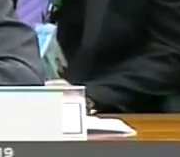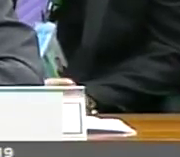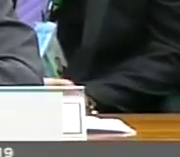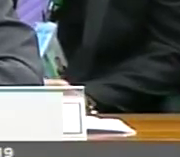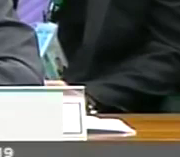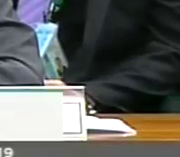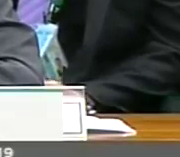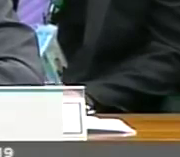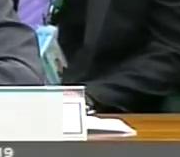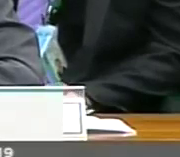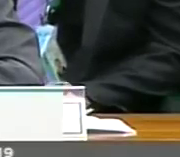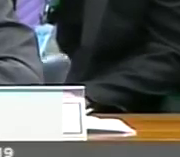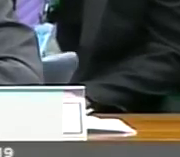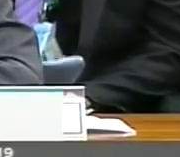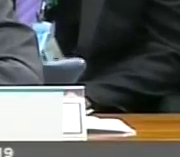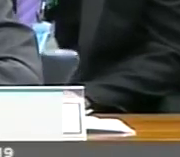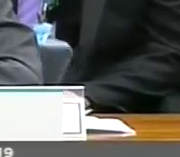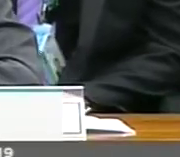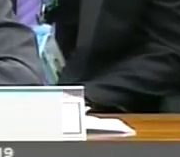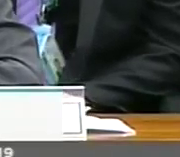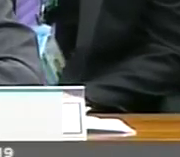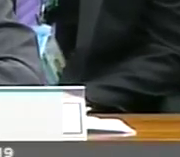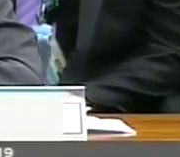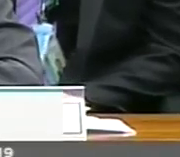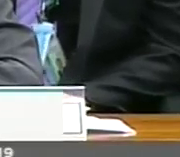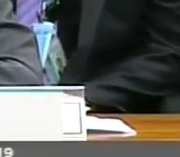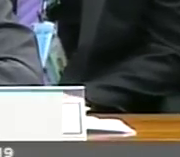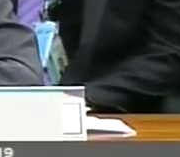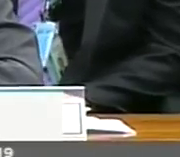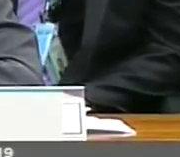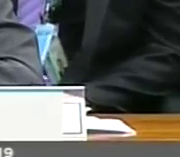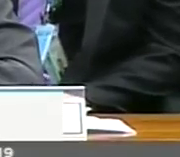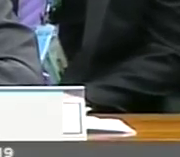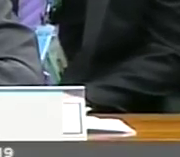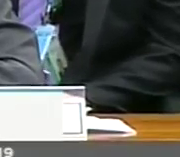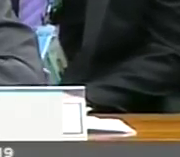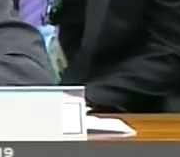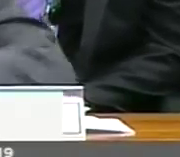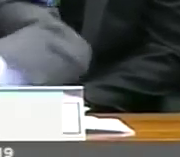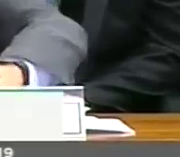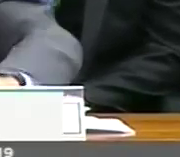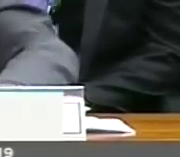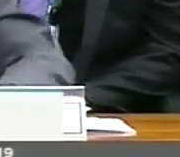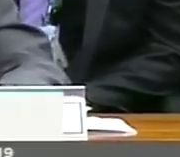e de suspeição prevista no Código de Processo Penal, repito,